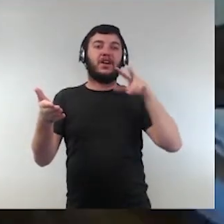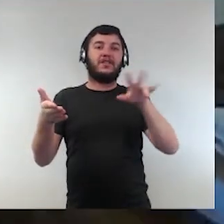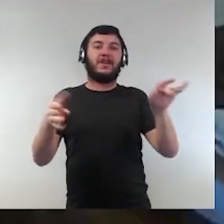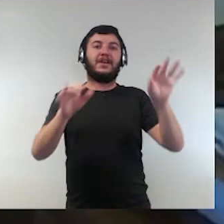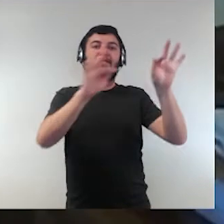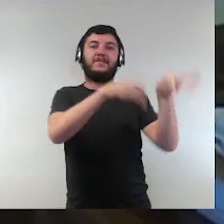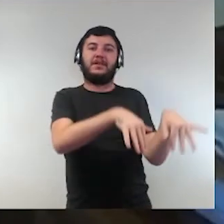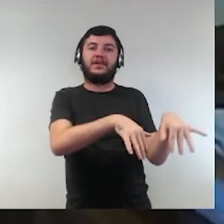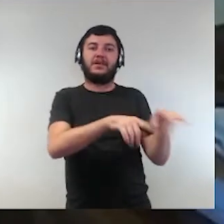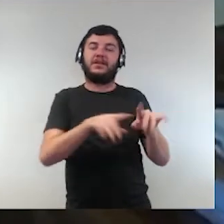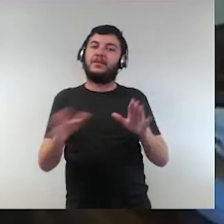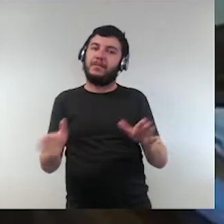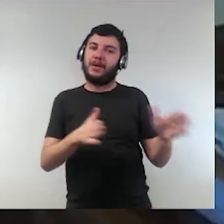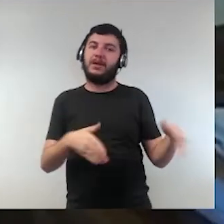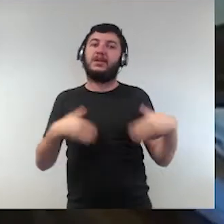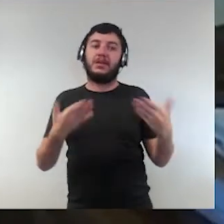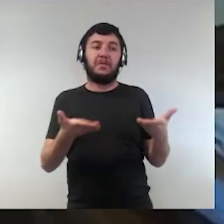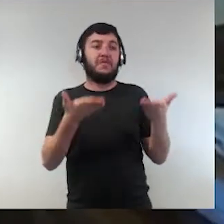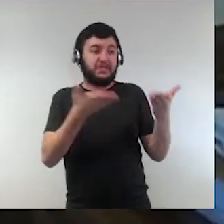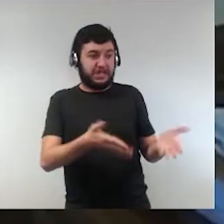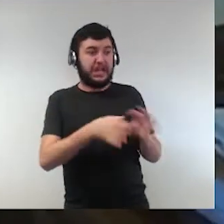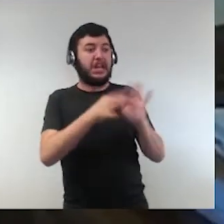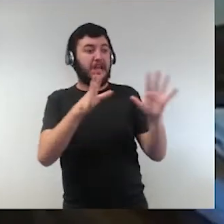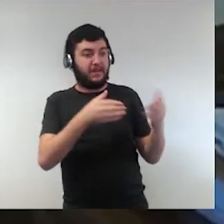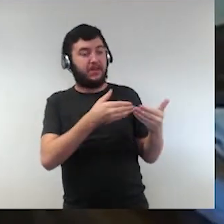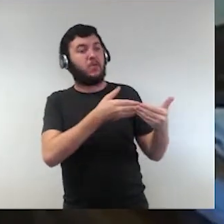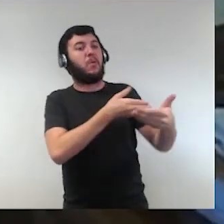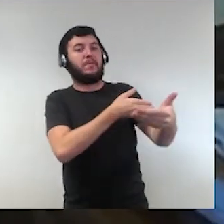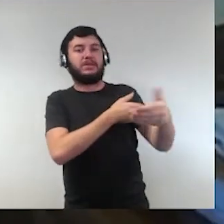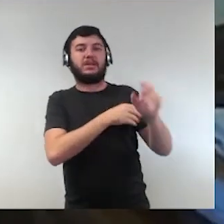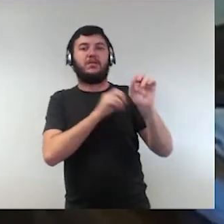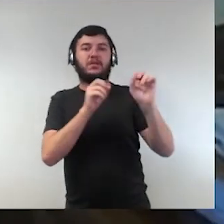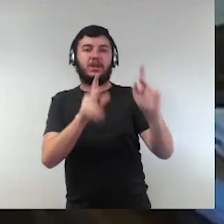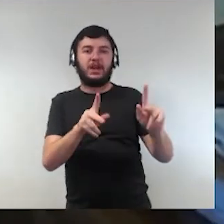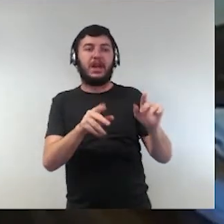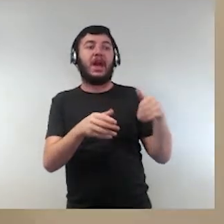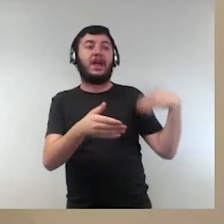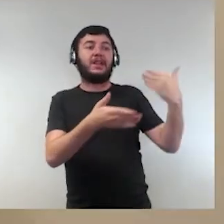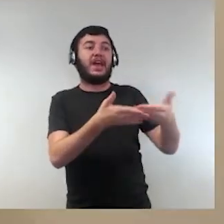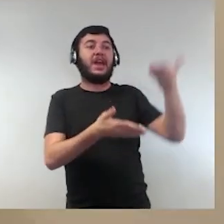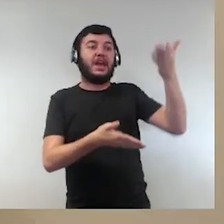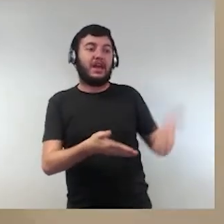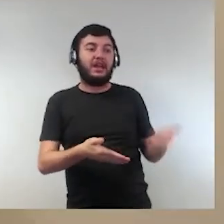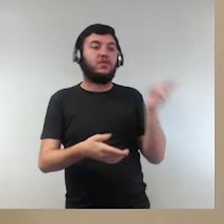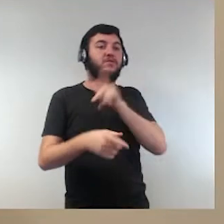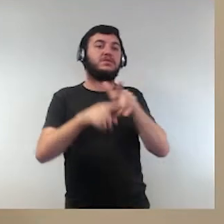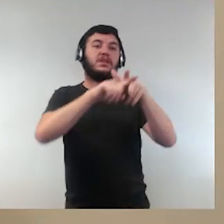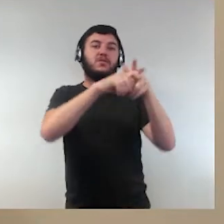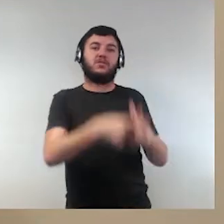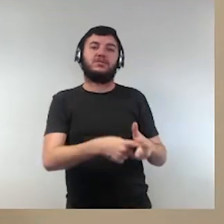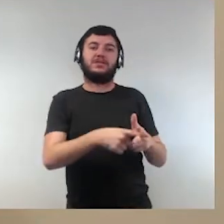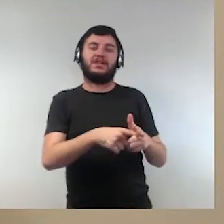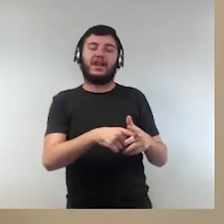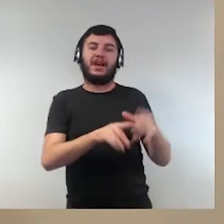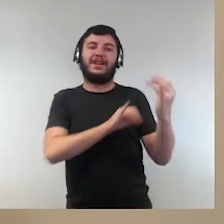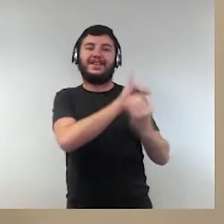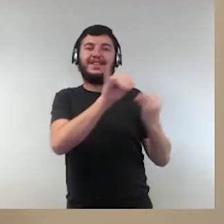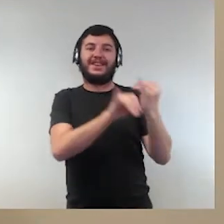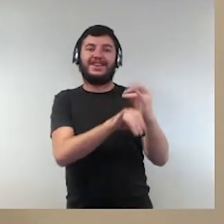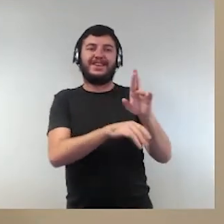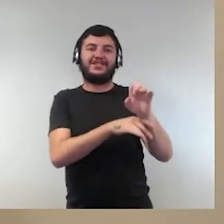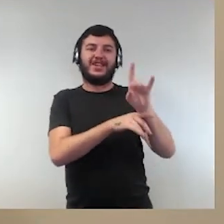começar o tempo que ele consegue consertar lá a conexão. Tá, então, tá certo. Então, eu vou aqui